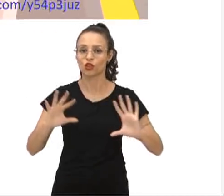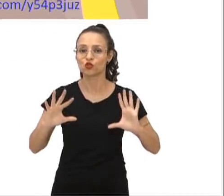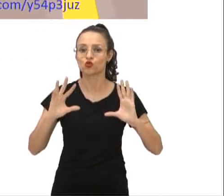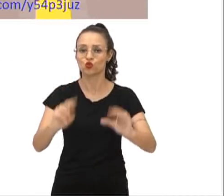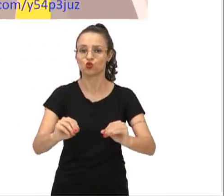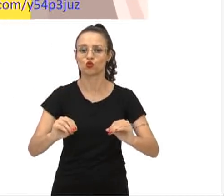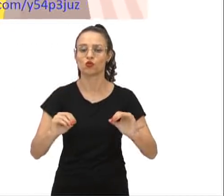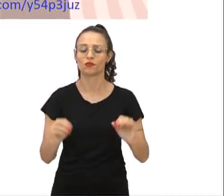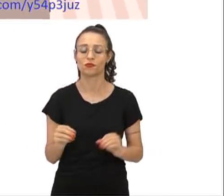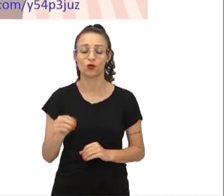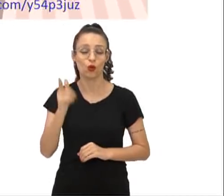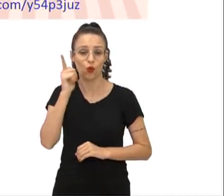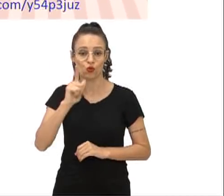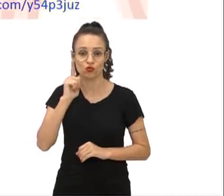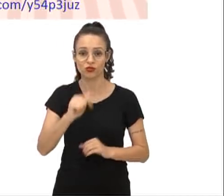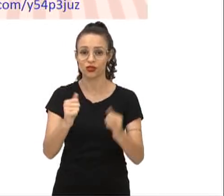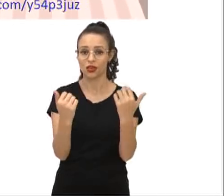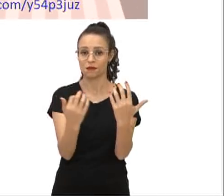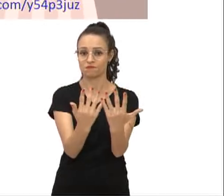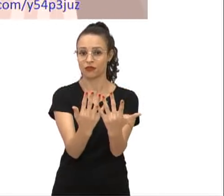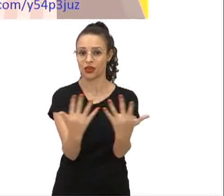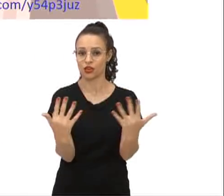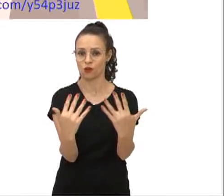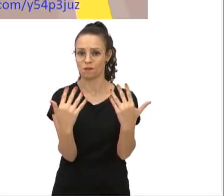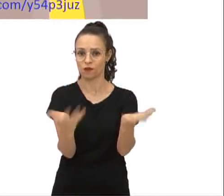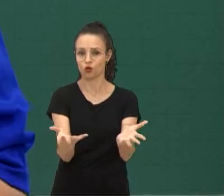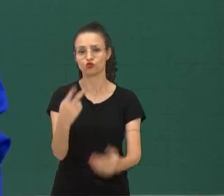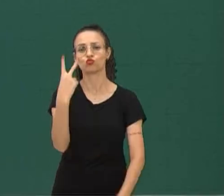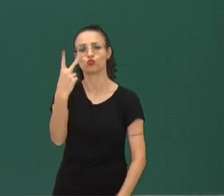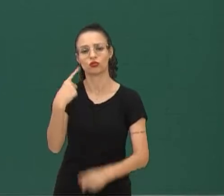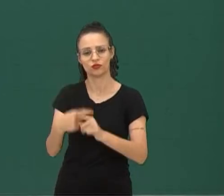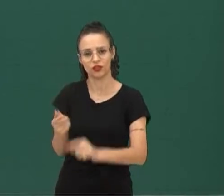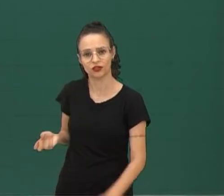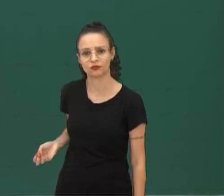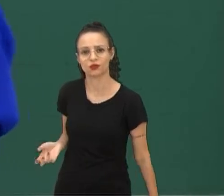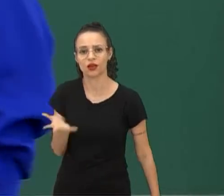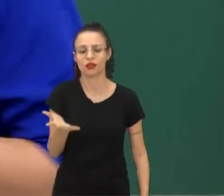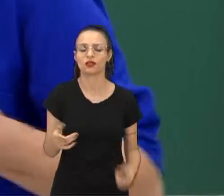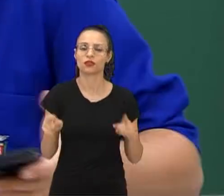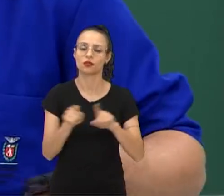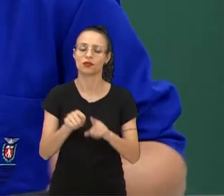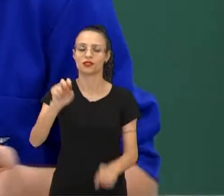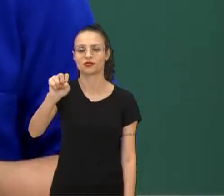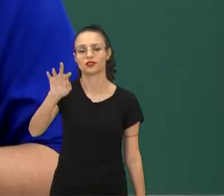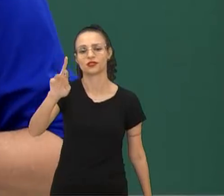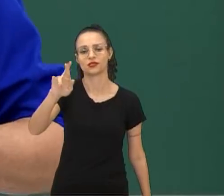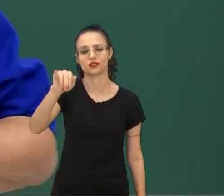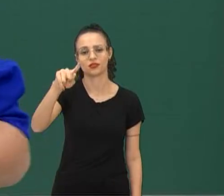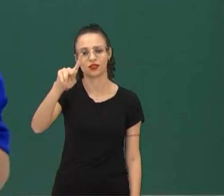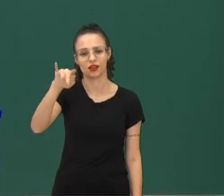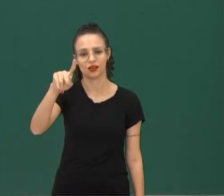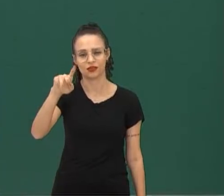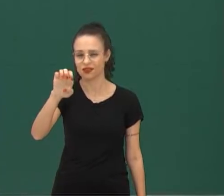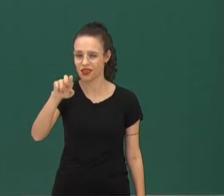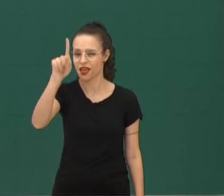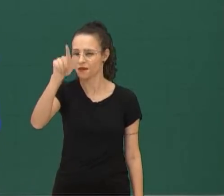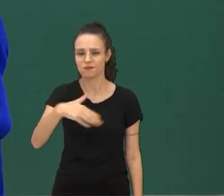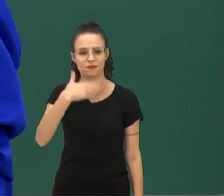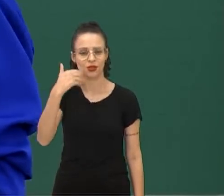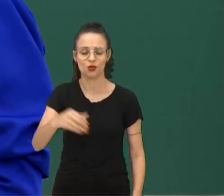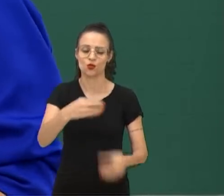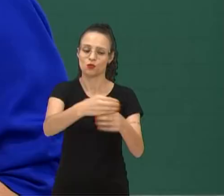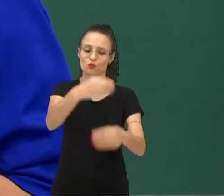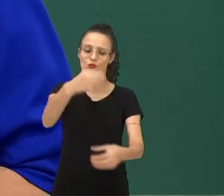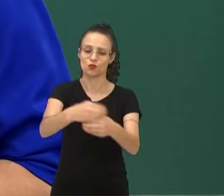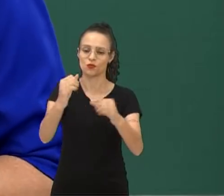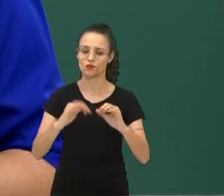o máximo de pinos com até 2 arremessos, né? E o strike, que é a melhor jogada,